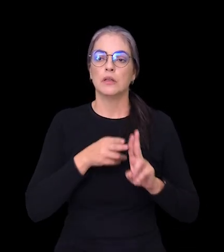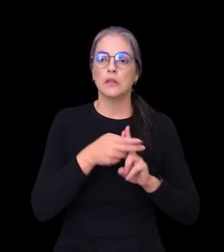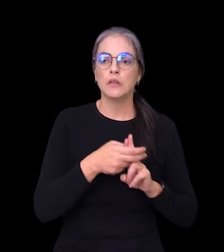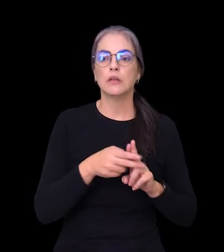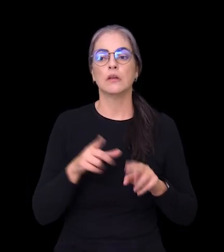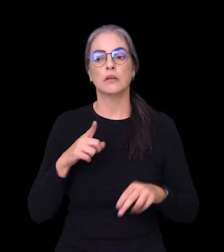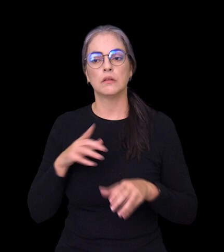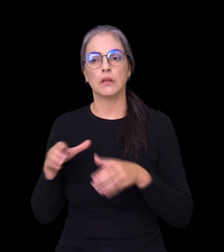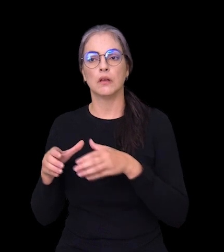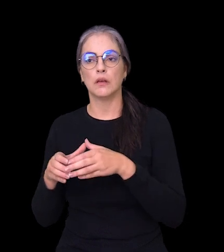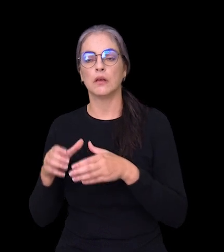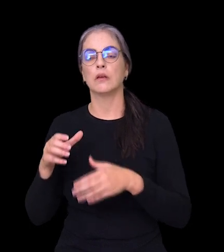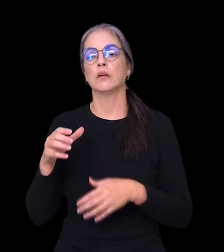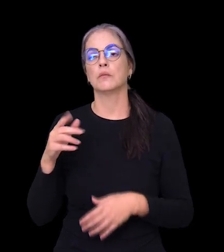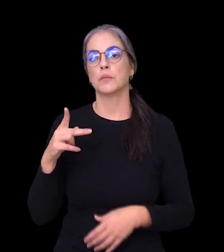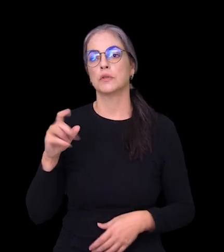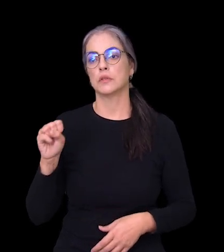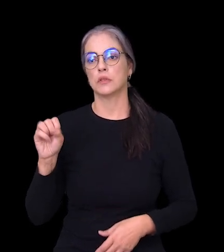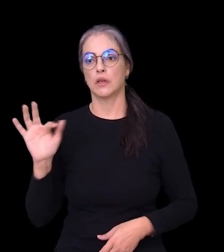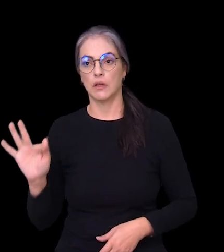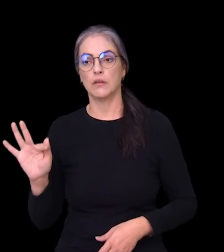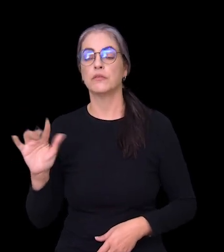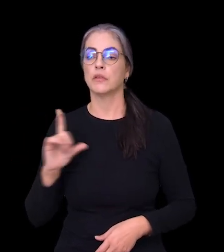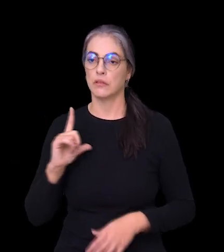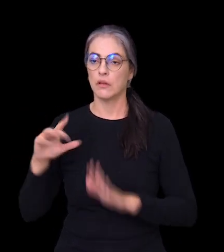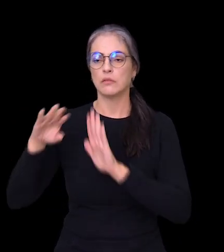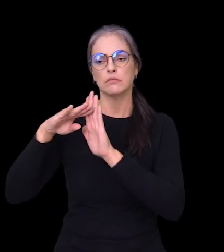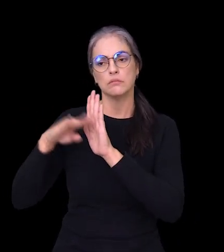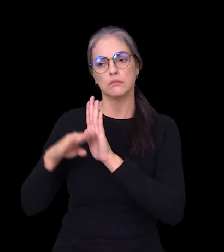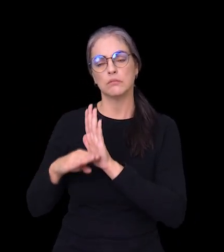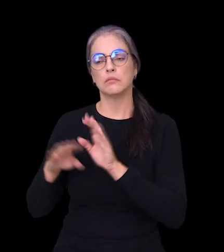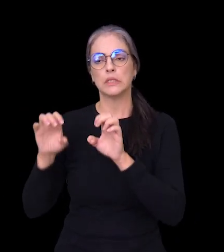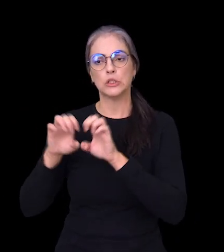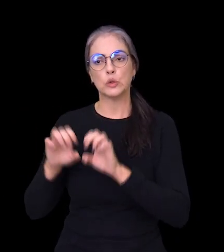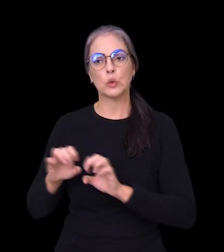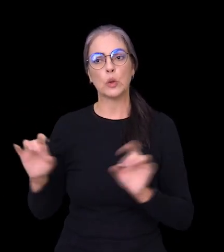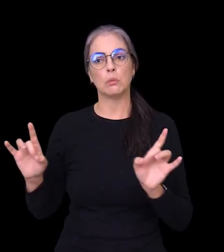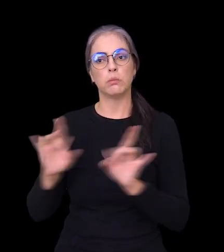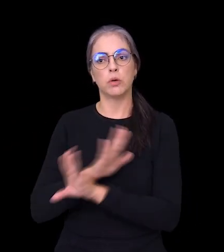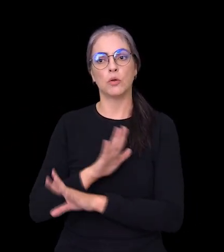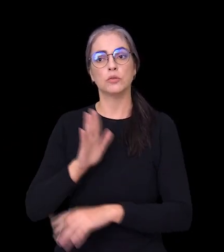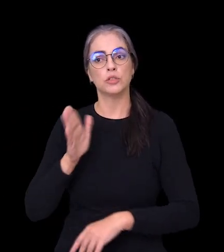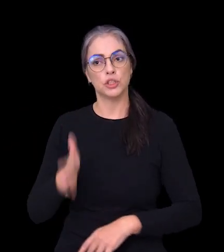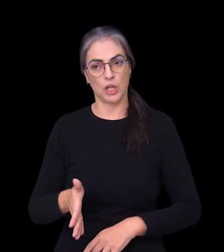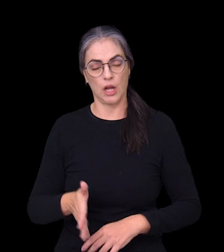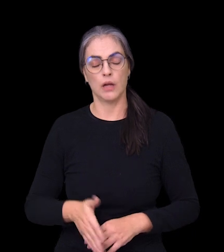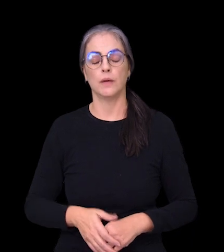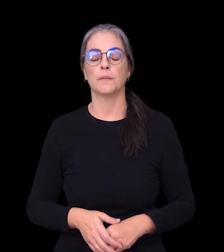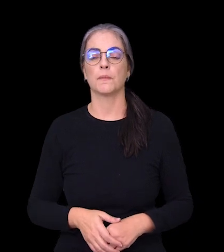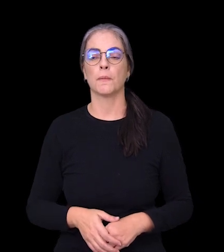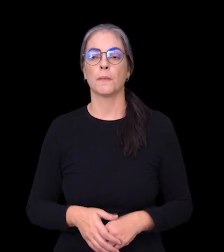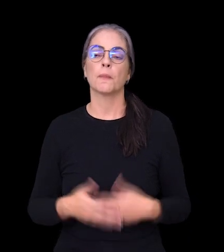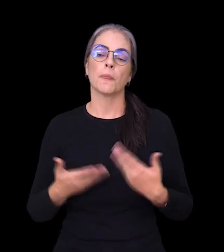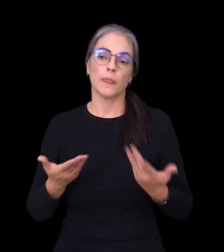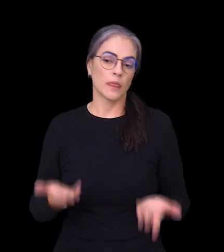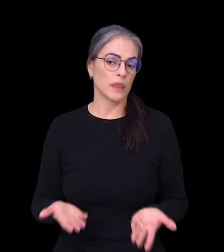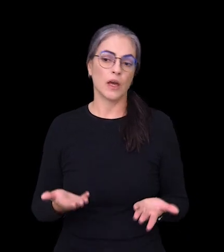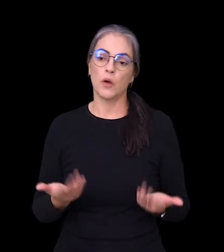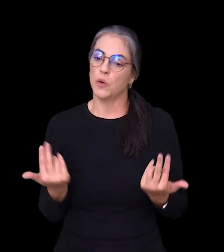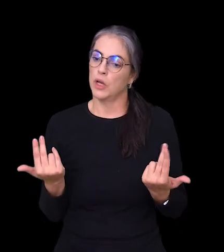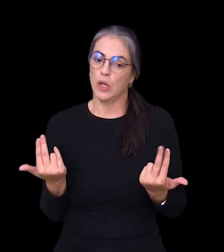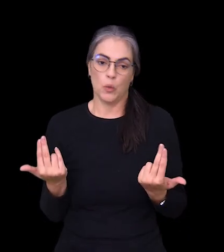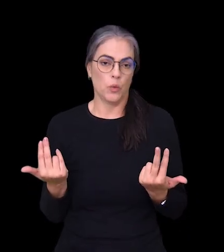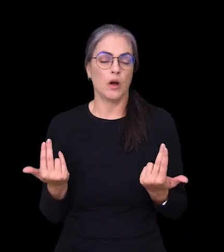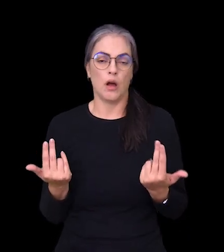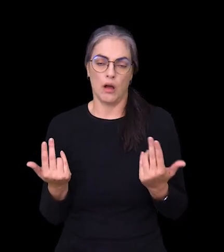da família, ele já tem esses princípios estruturados. Então, a política, ela faz referência a esses princípios